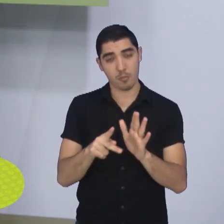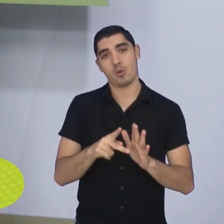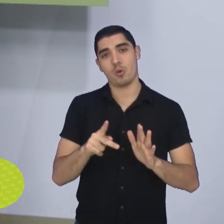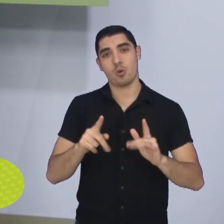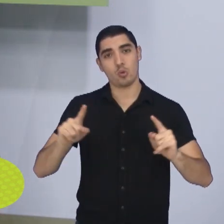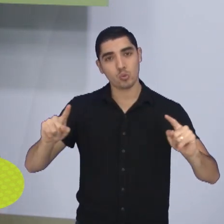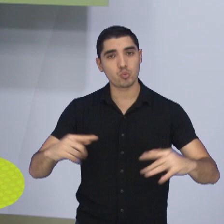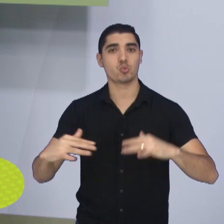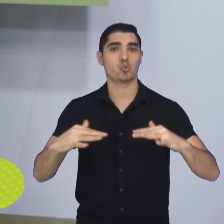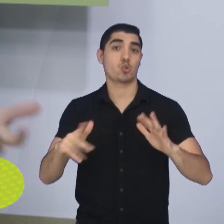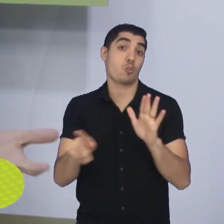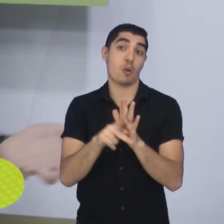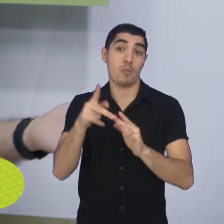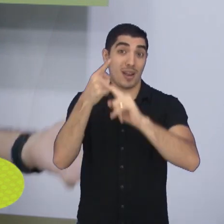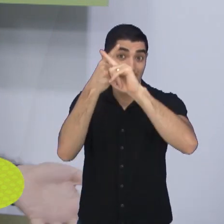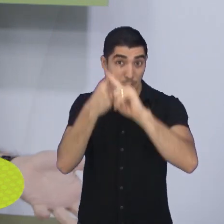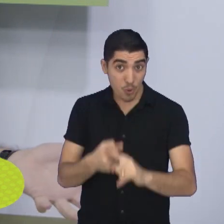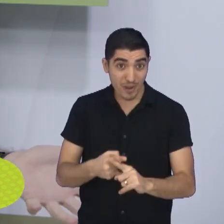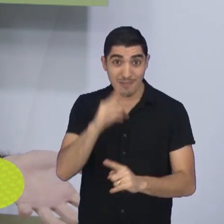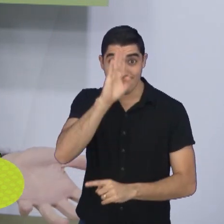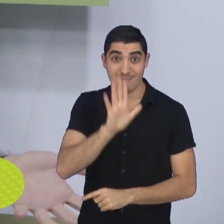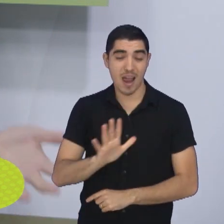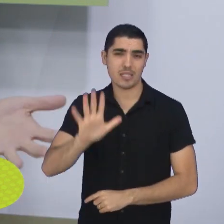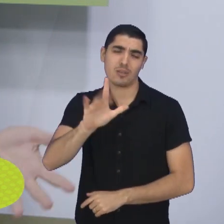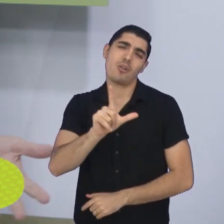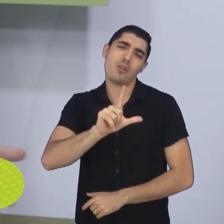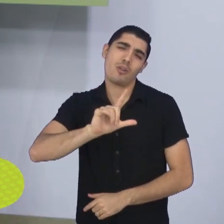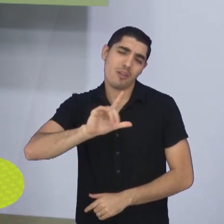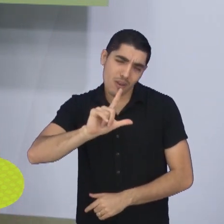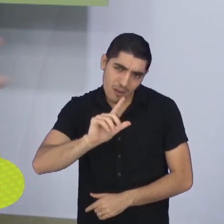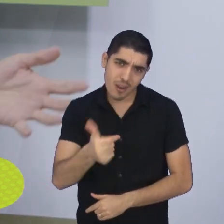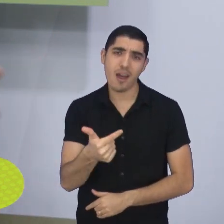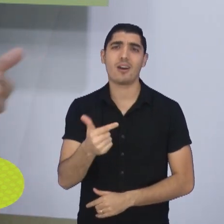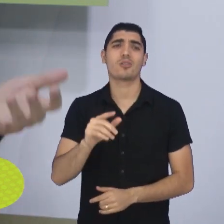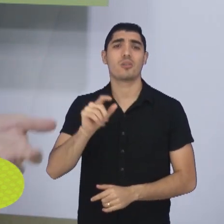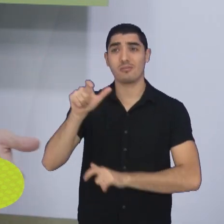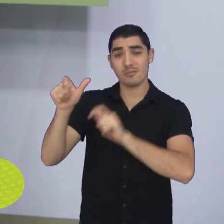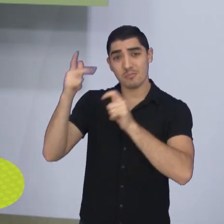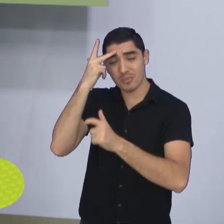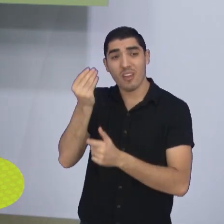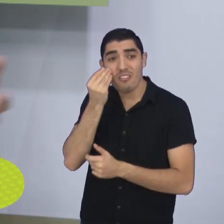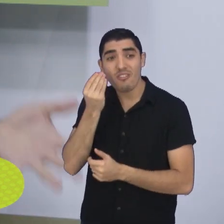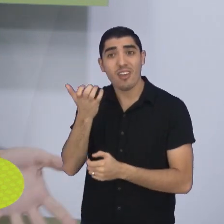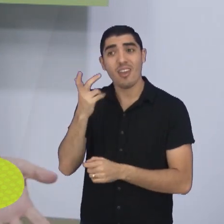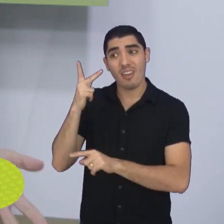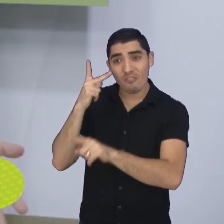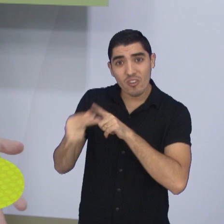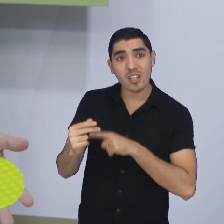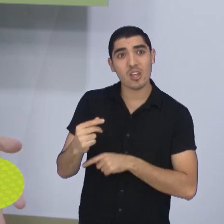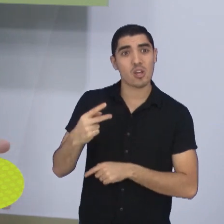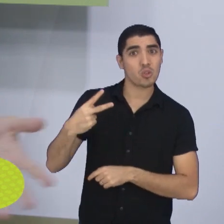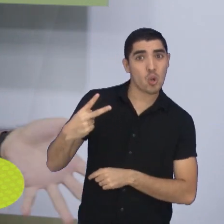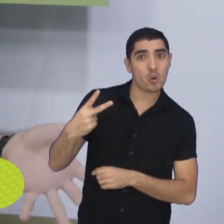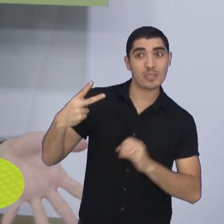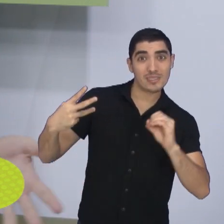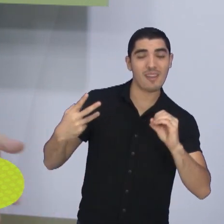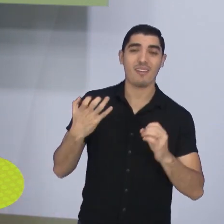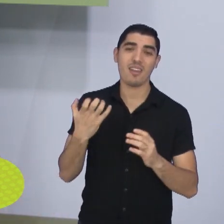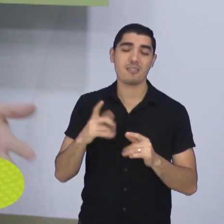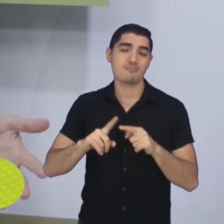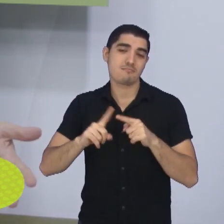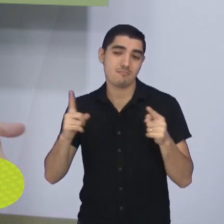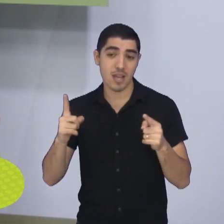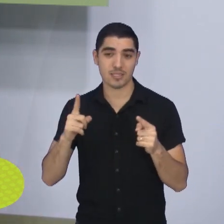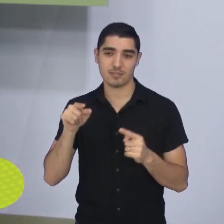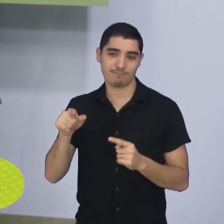uma estreia. Lógico, o torcedor queria ver uma vitória por 2-3-0, não foi, infelizmente, para o torcedor do São